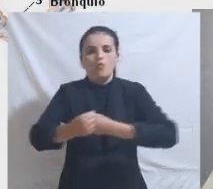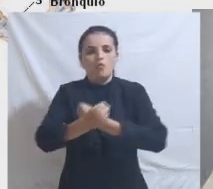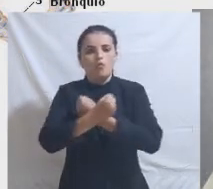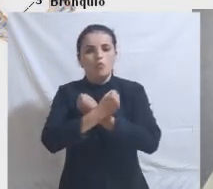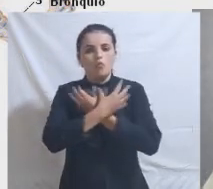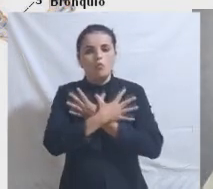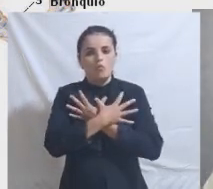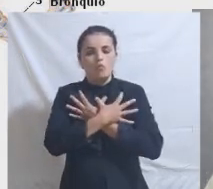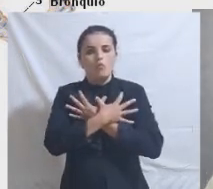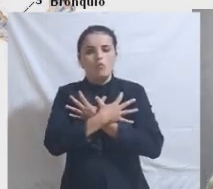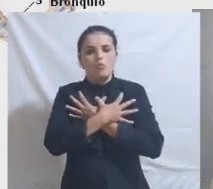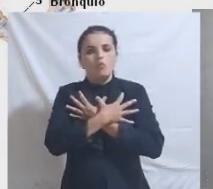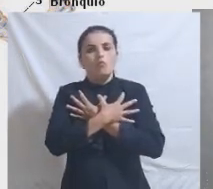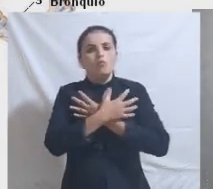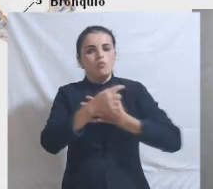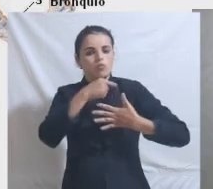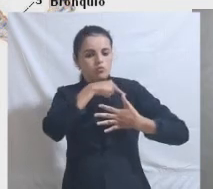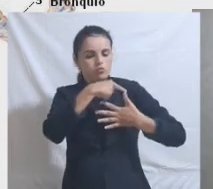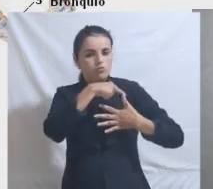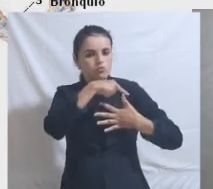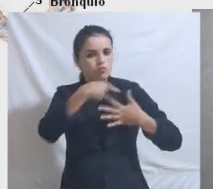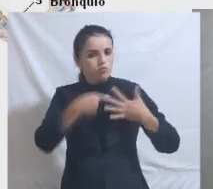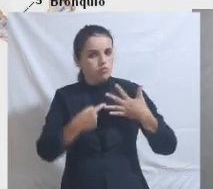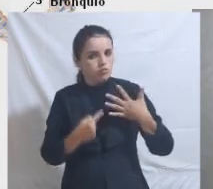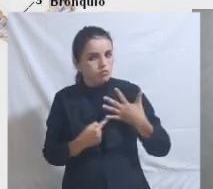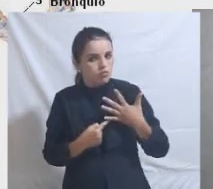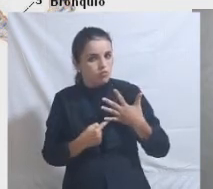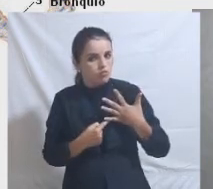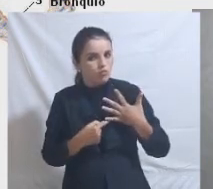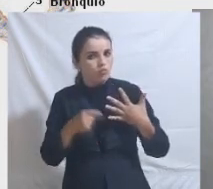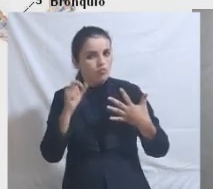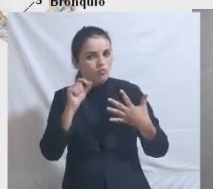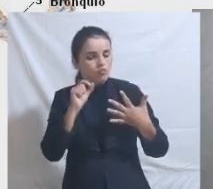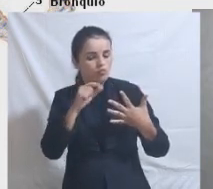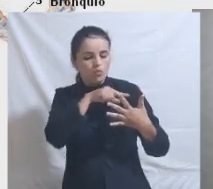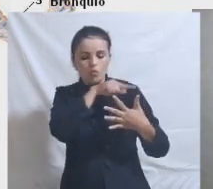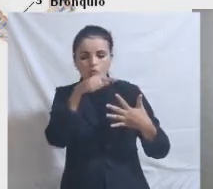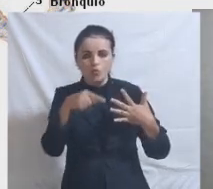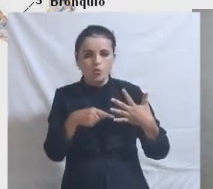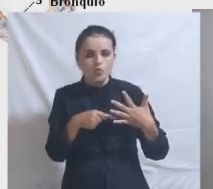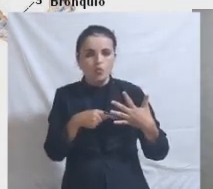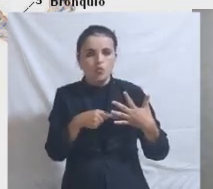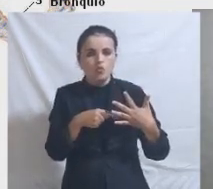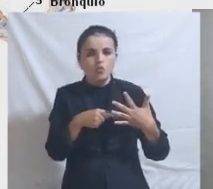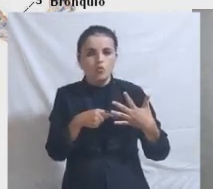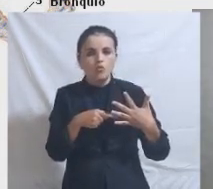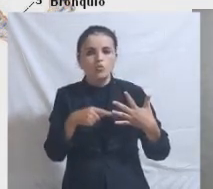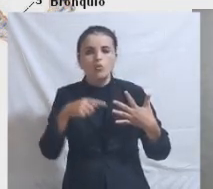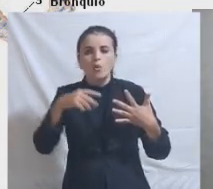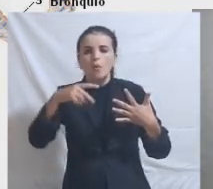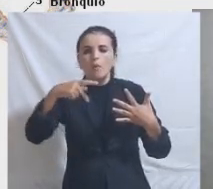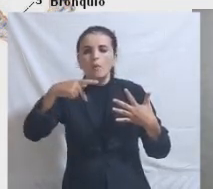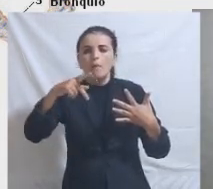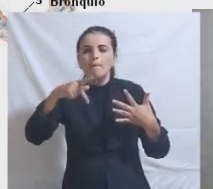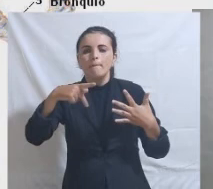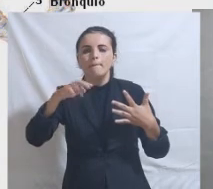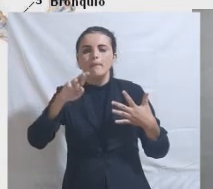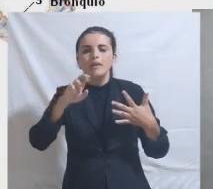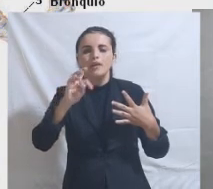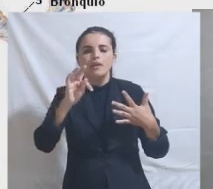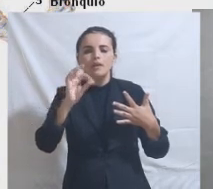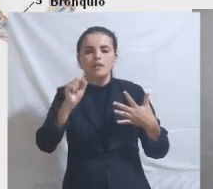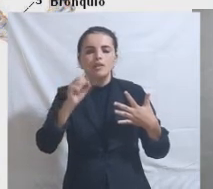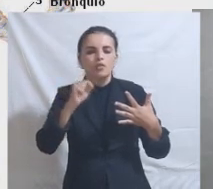formados pelo mesmo material que a gente tem na traqueia. Então, a traqueia é um tubo só, já os brônquios e os bronquíolos são as